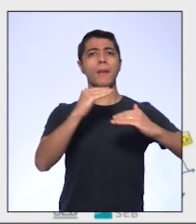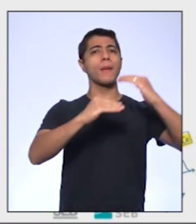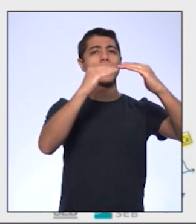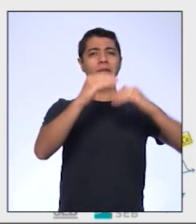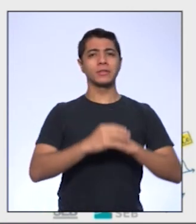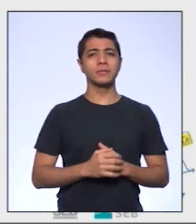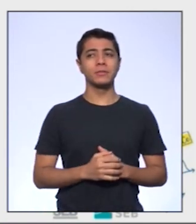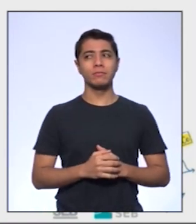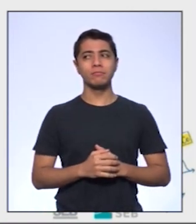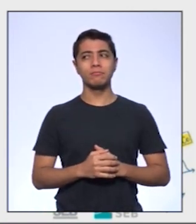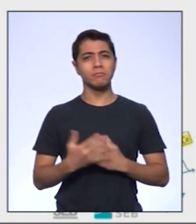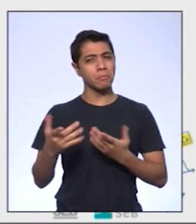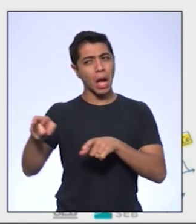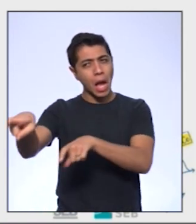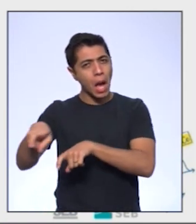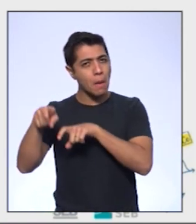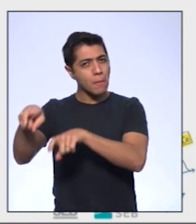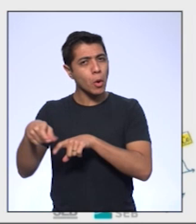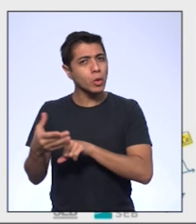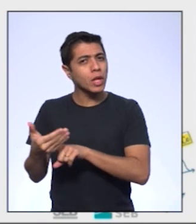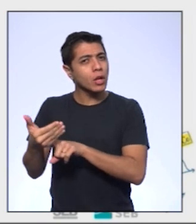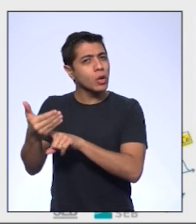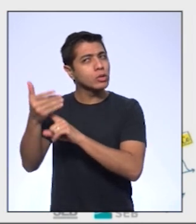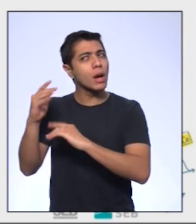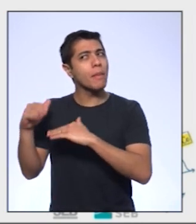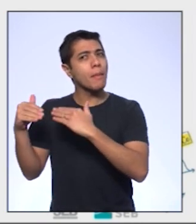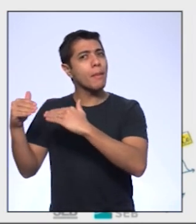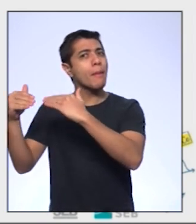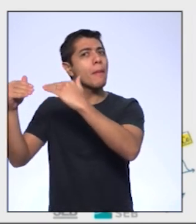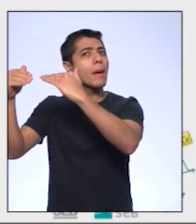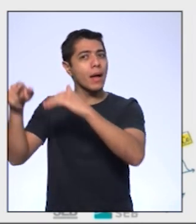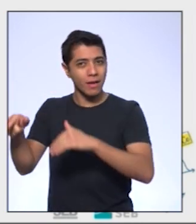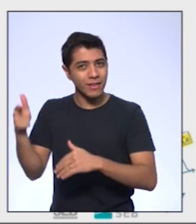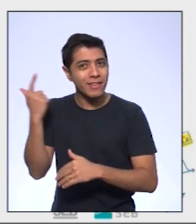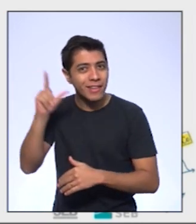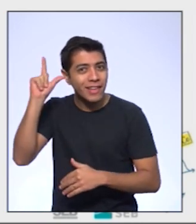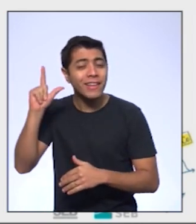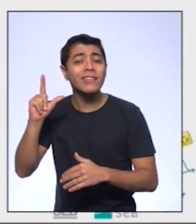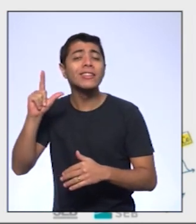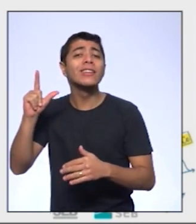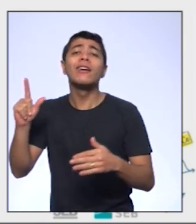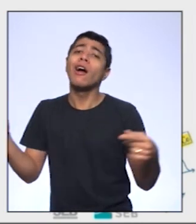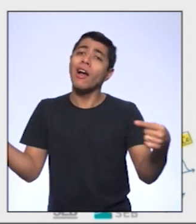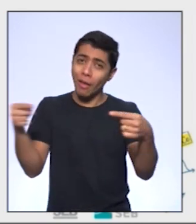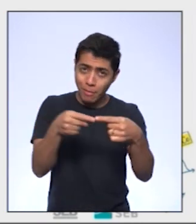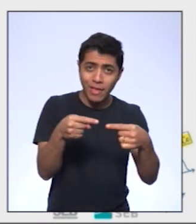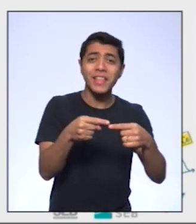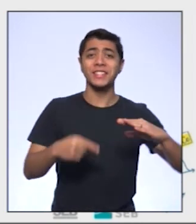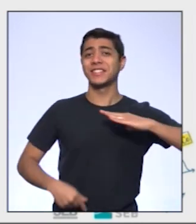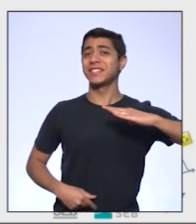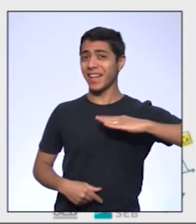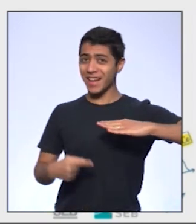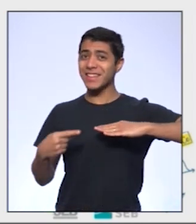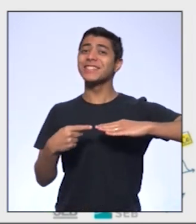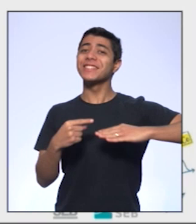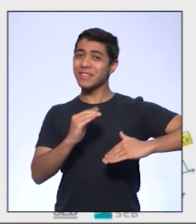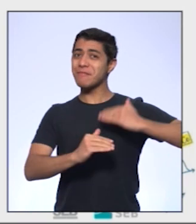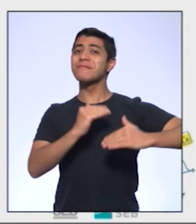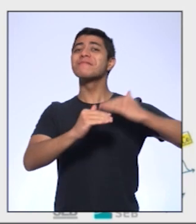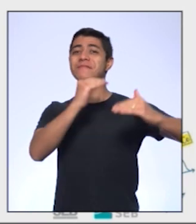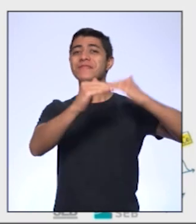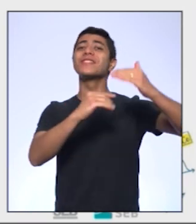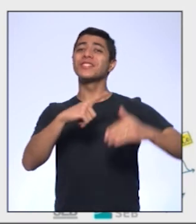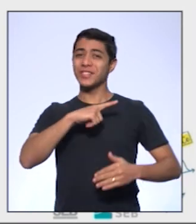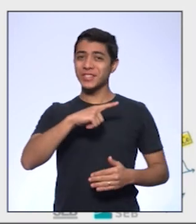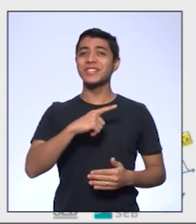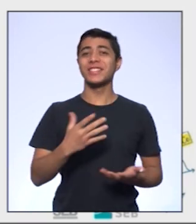ver com o desenvolvimento da vida na cidade, porque quando a cidade começa a ter uma maior exigência de produto, a tecnologia vai